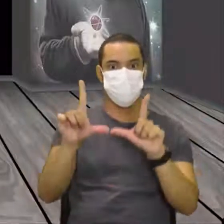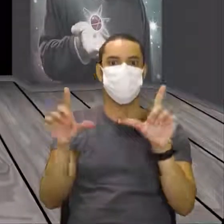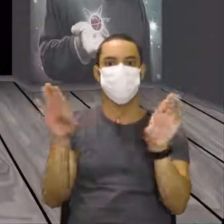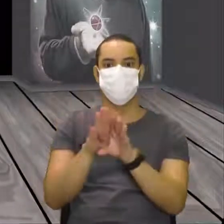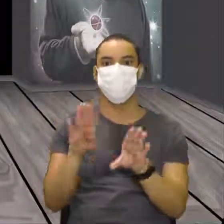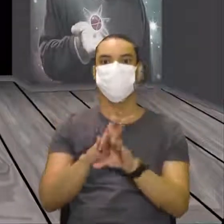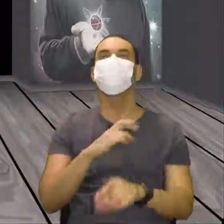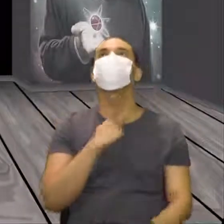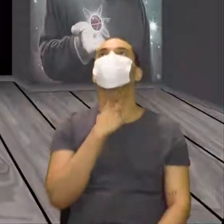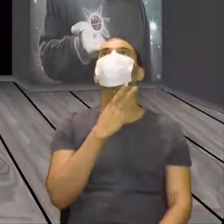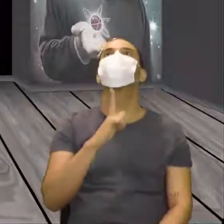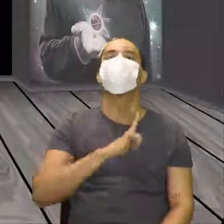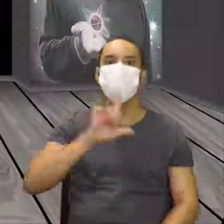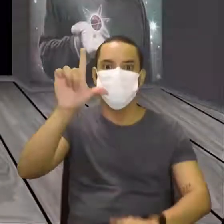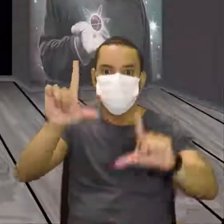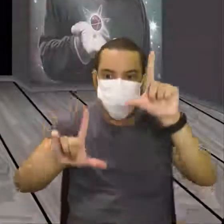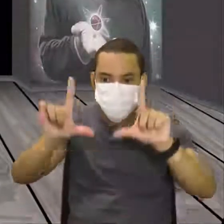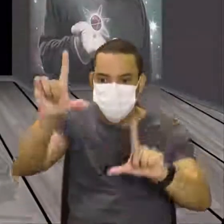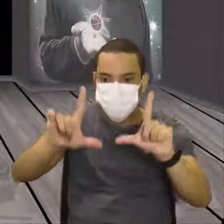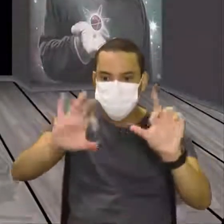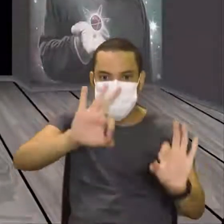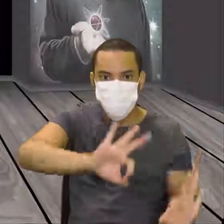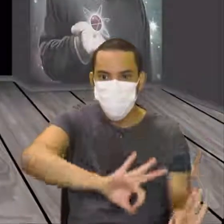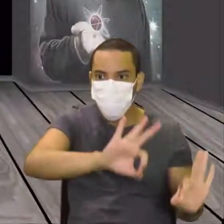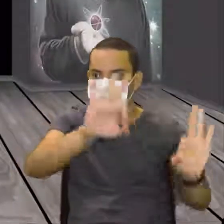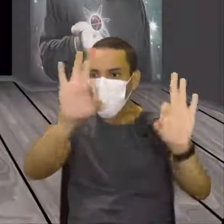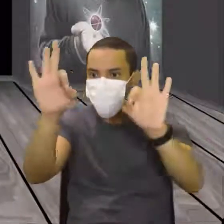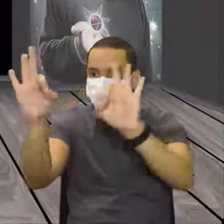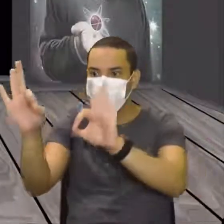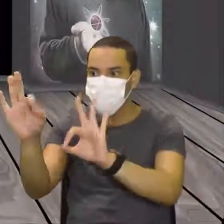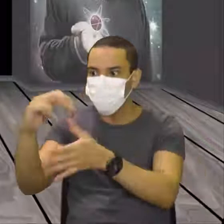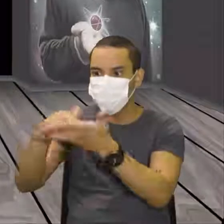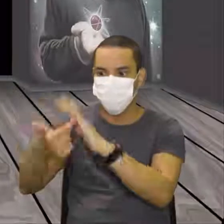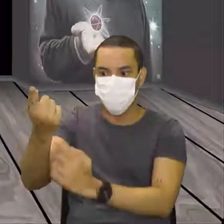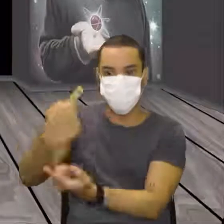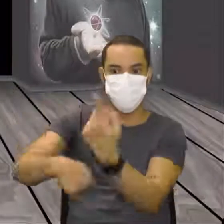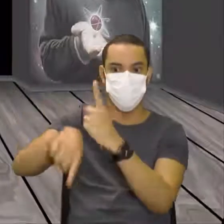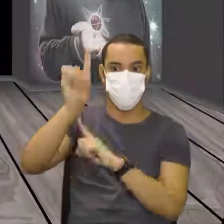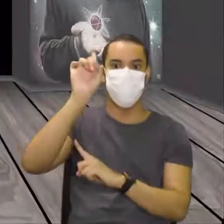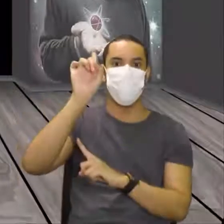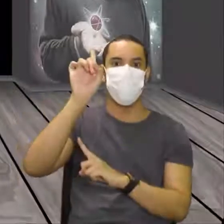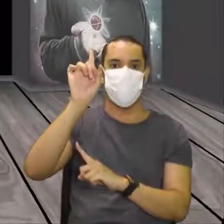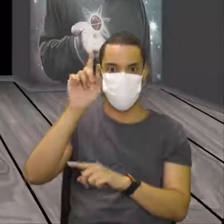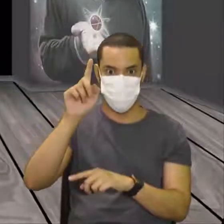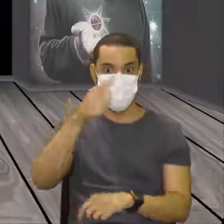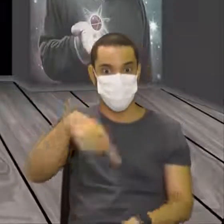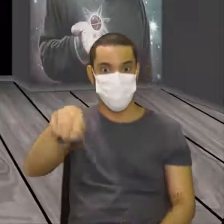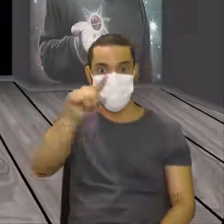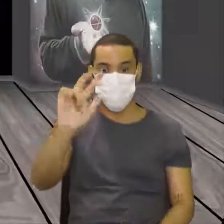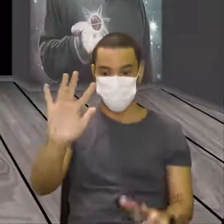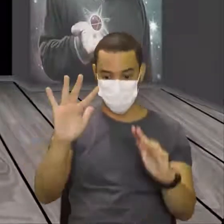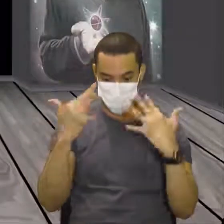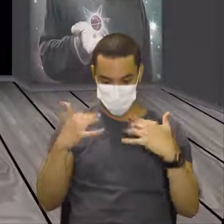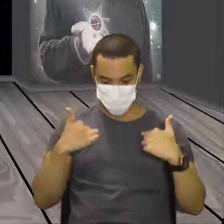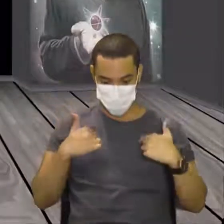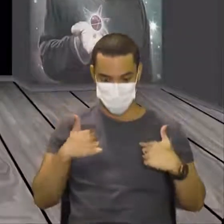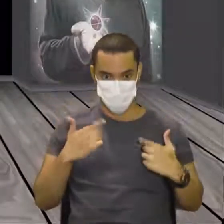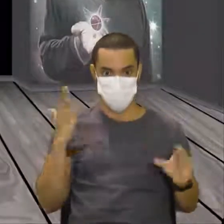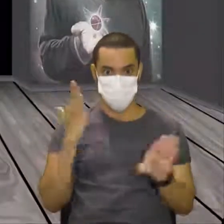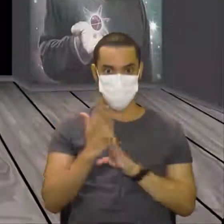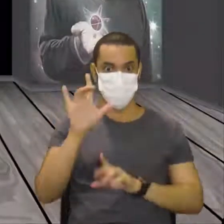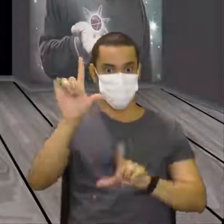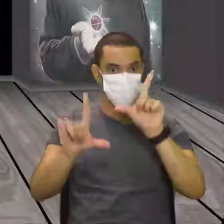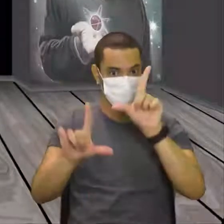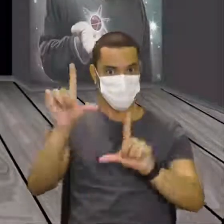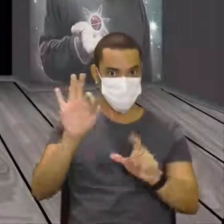da voz, a gente também tem o quê? A imagem, e que isso revolucionou, certo? Vocês estão me assistindo através aí de uma